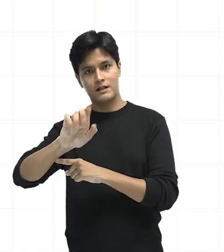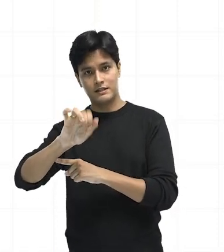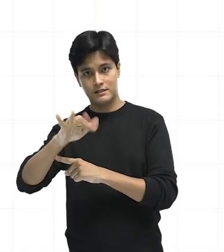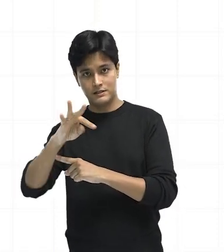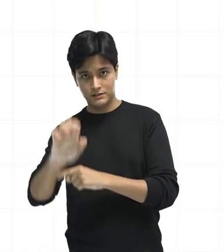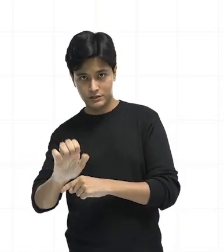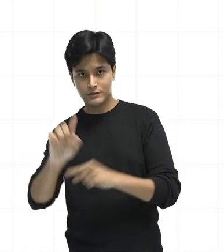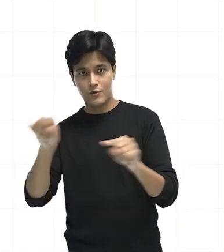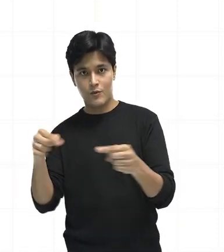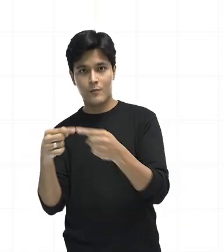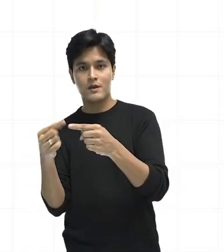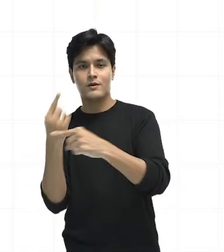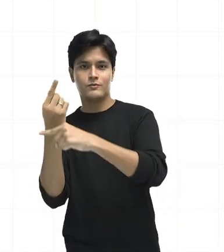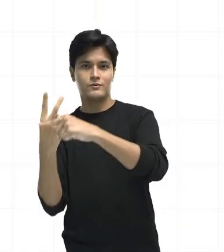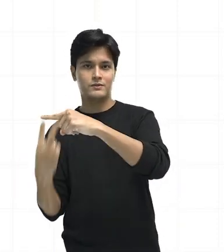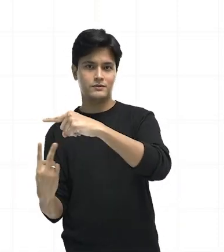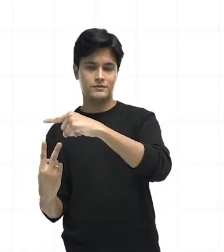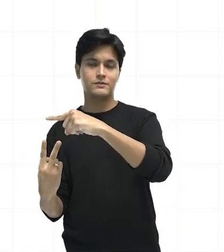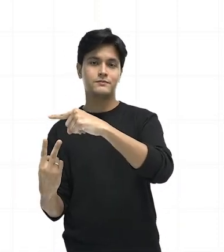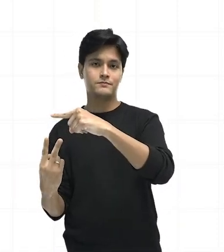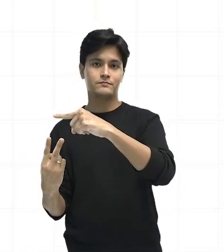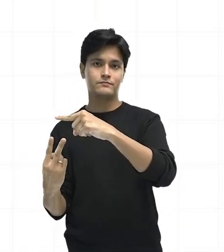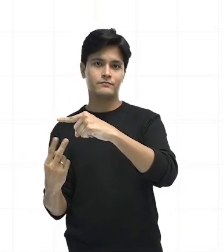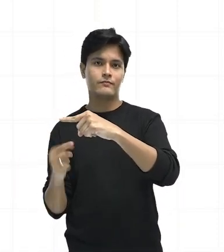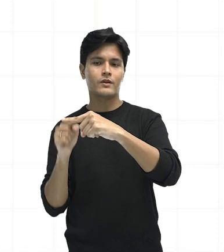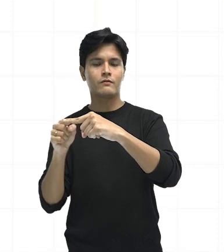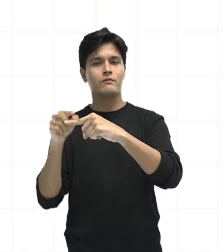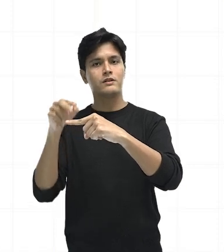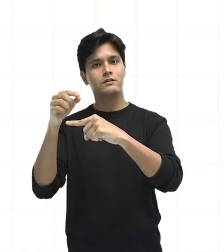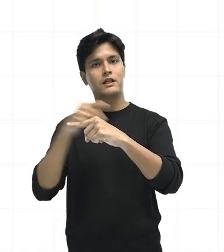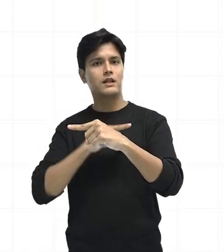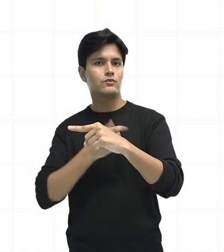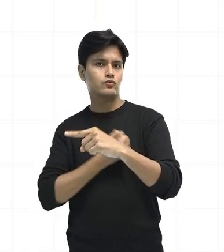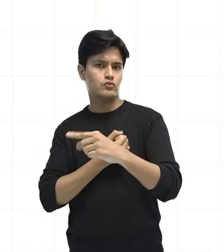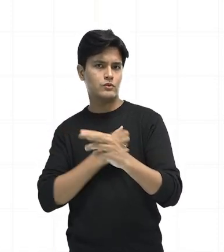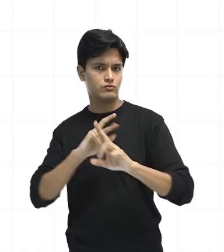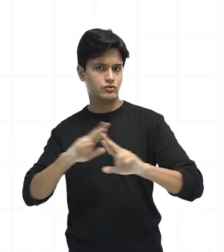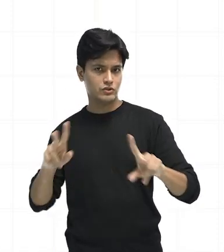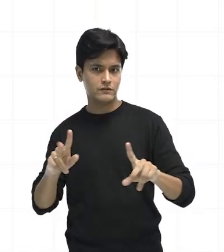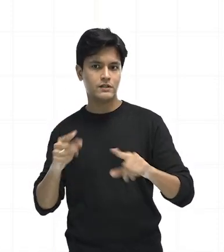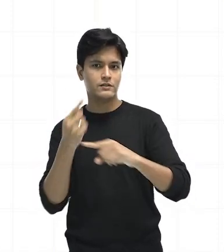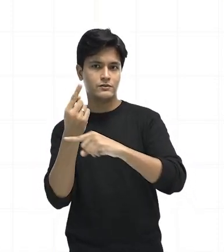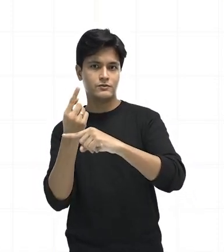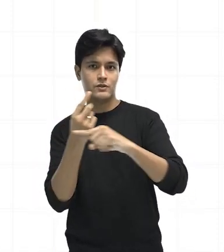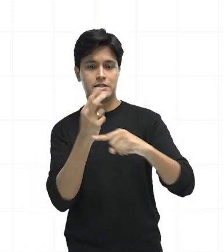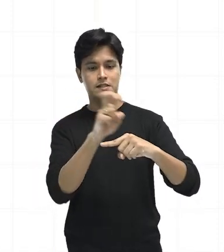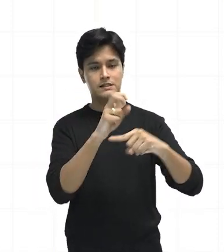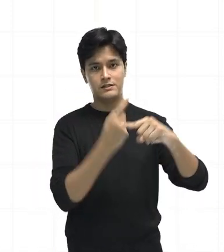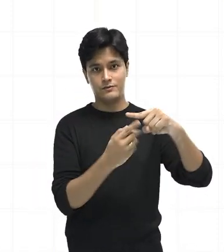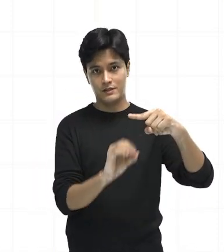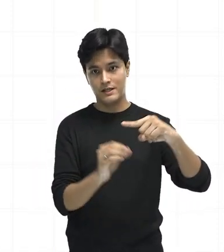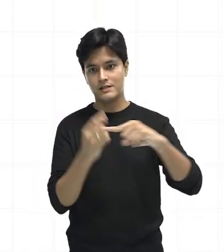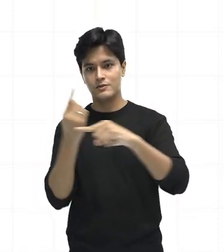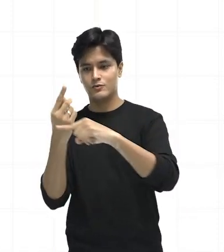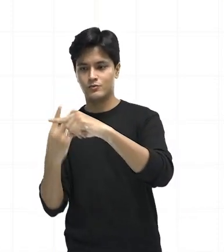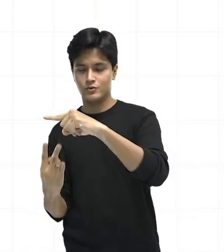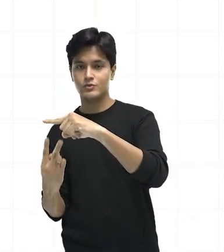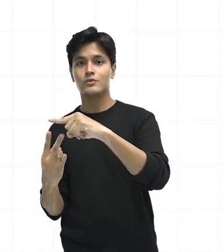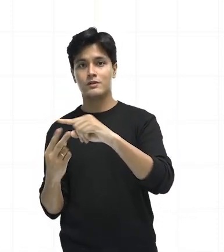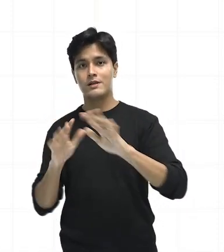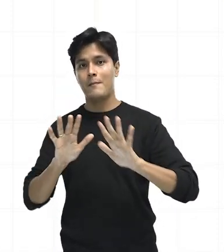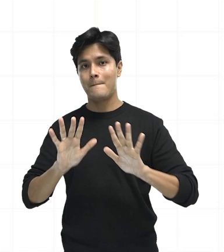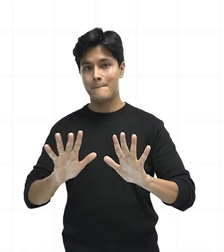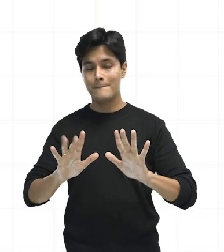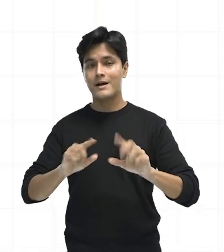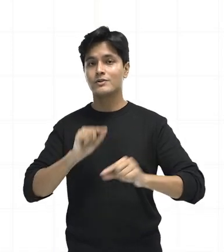sobre 2. Os numerais são diferentes, veja que eu tenho 5 aqui eu tenho 1, aqui eu tenho 10, aqui eu tenho 2, beleza.